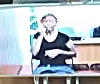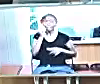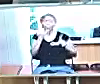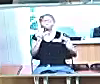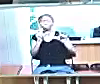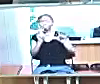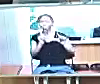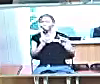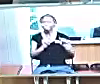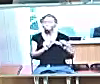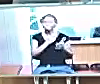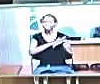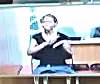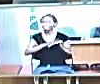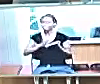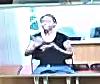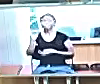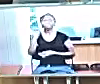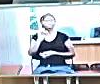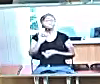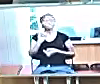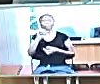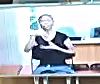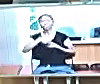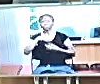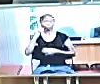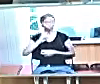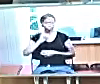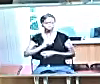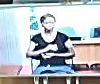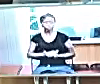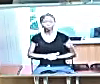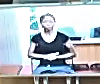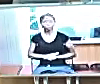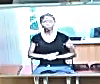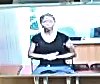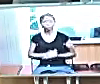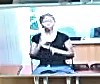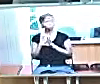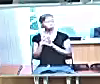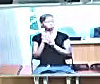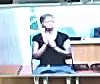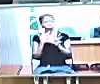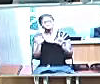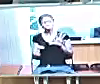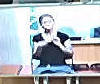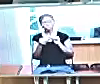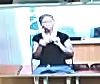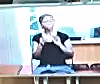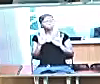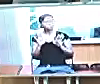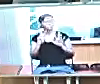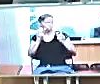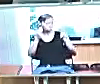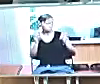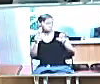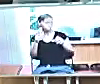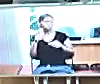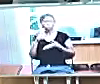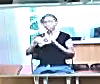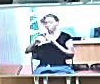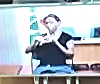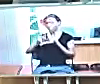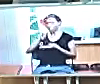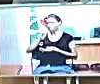né na situação fiscal bom em linhas gerais era é isso né que o secretário helvécio pediu pra